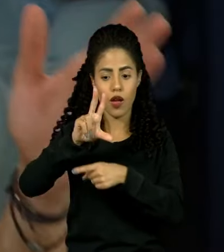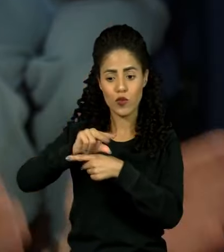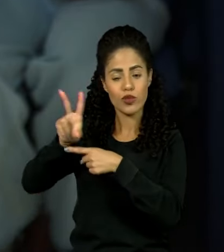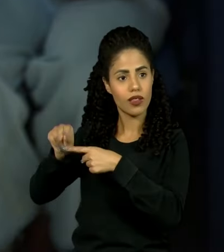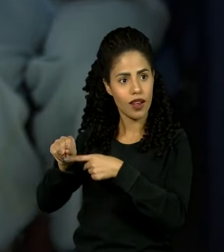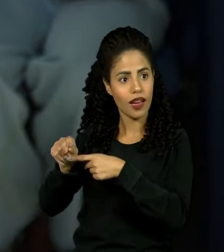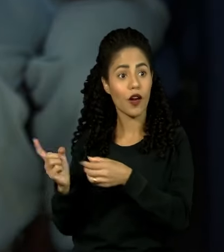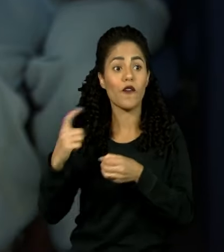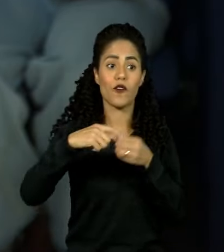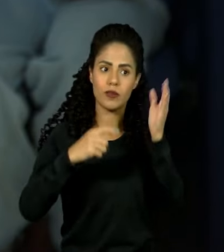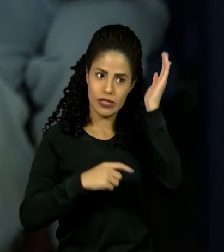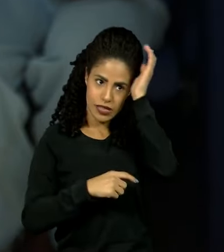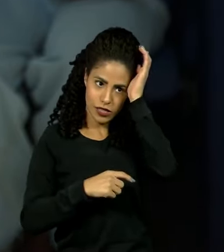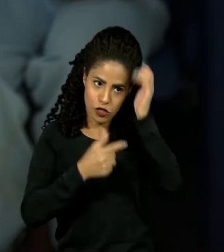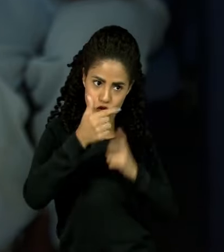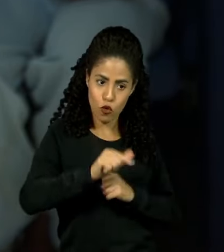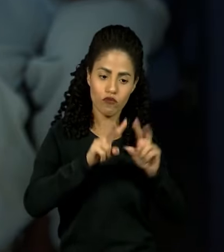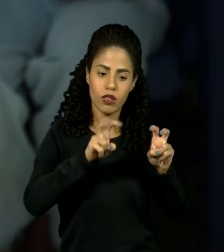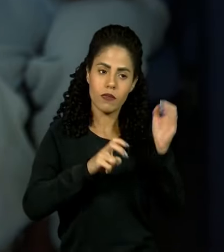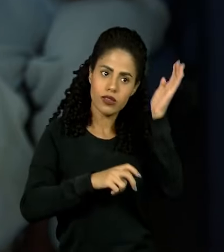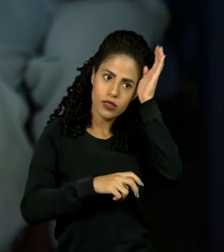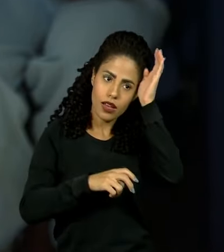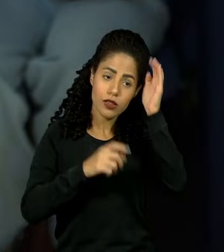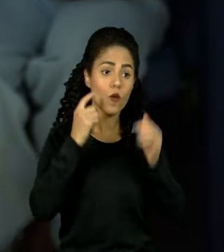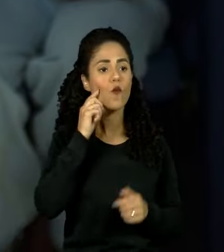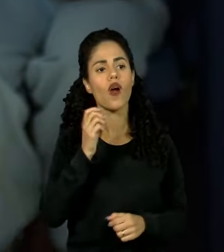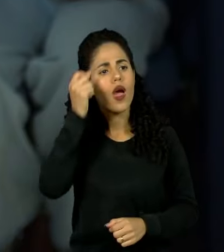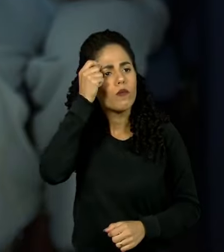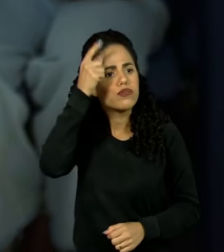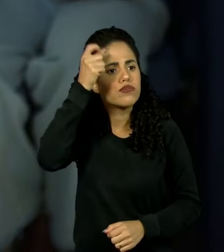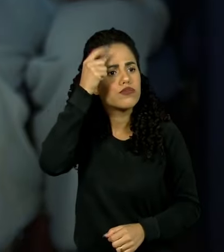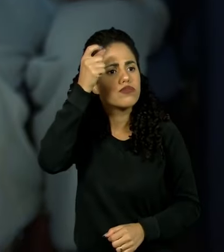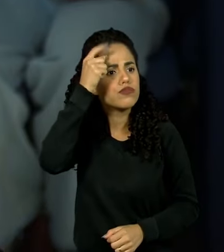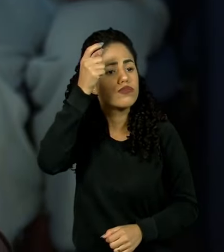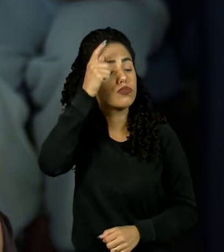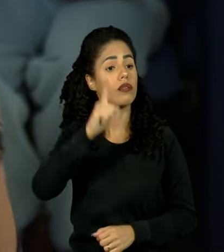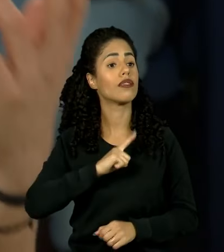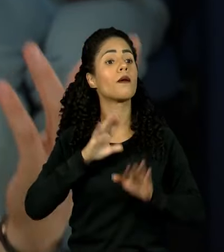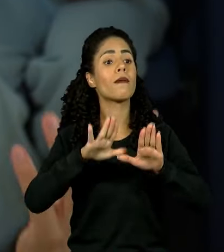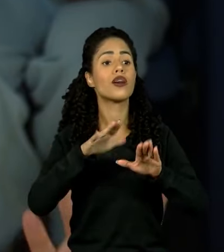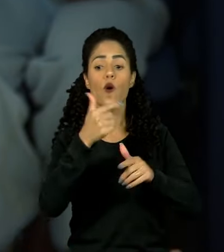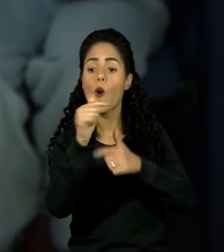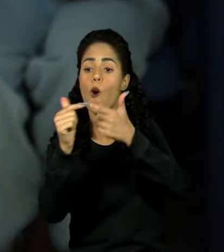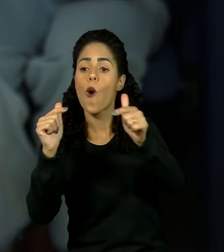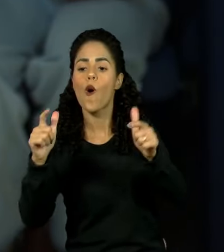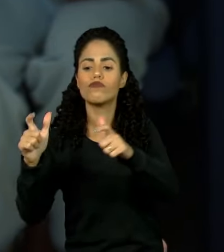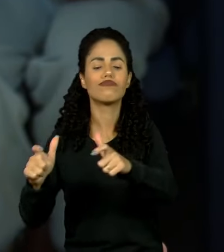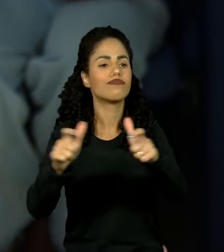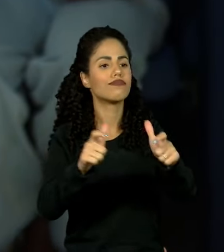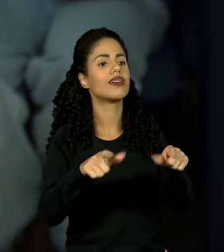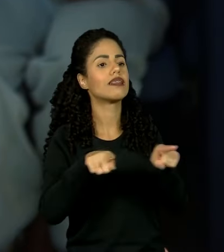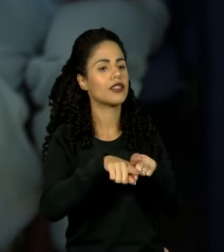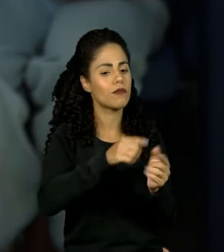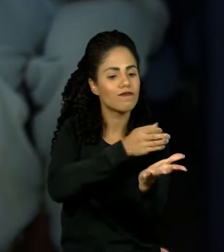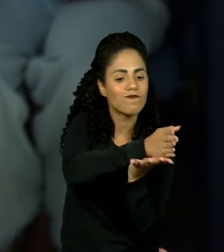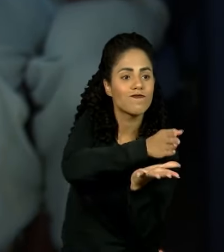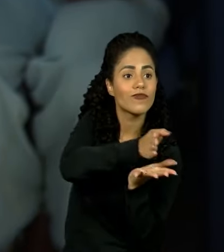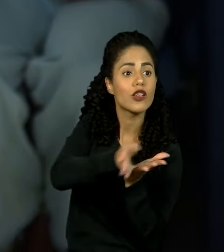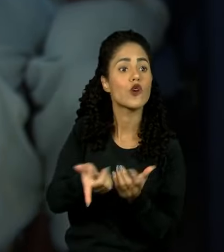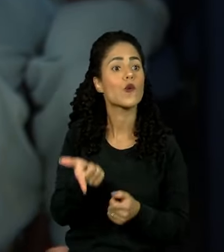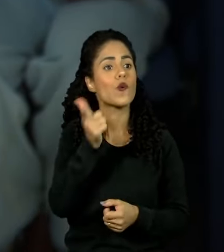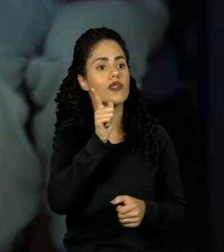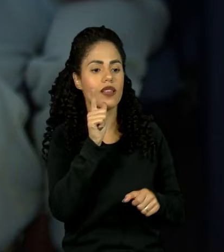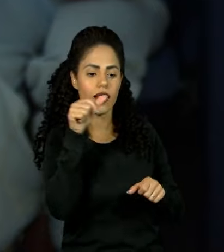voltando pro SESC o Sesc é muito conhecido pela área cultural mas há muitas áreas que que se desenvolvem dentro do